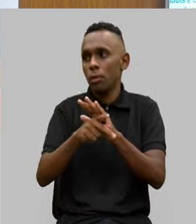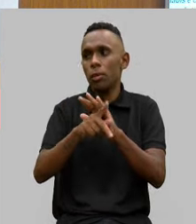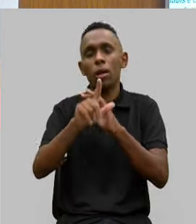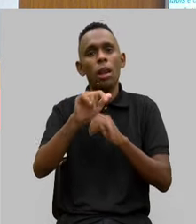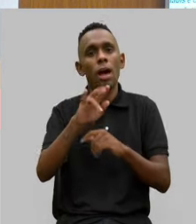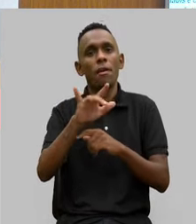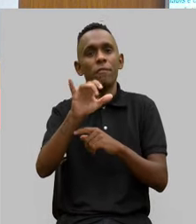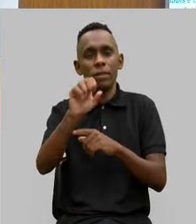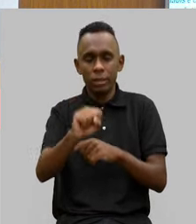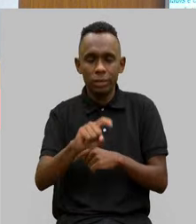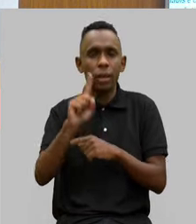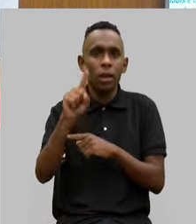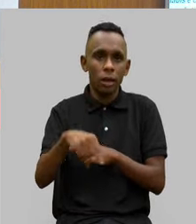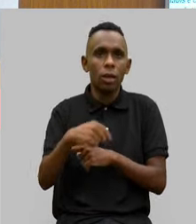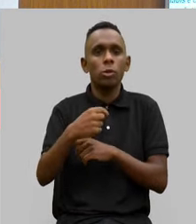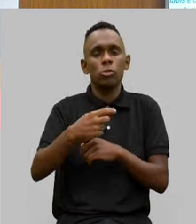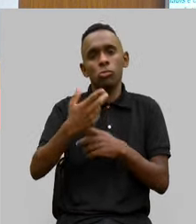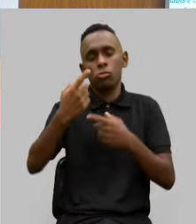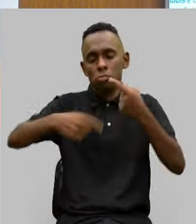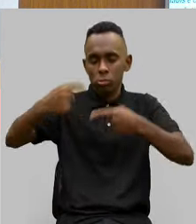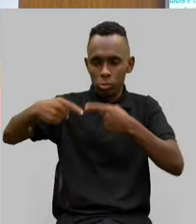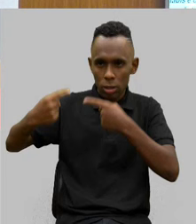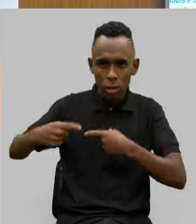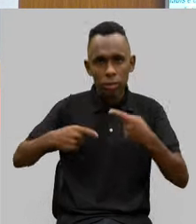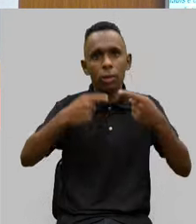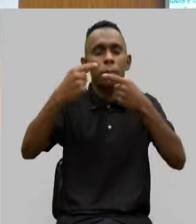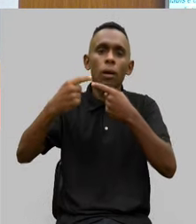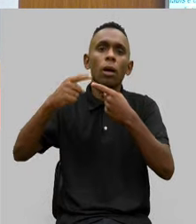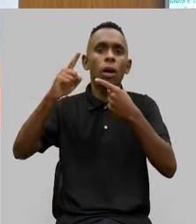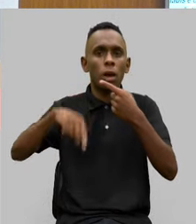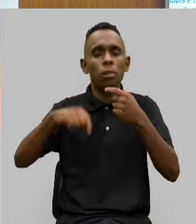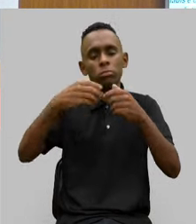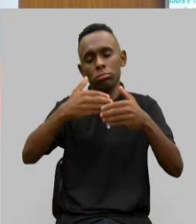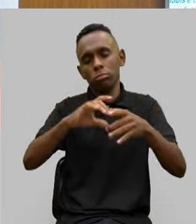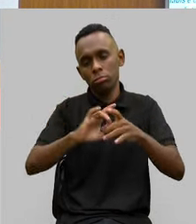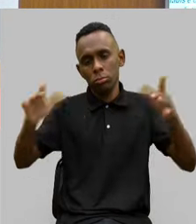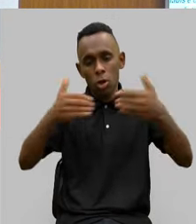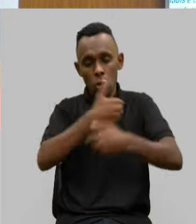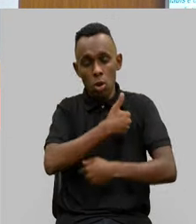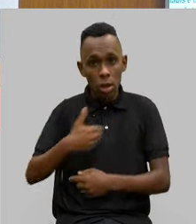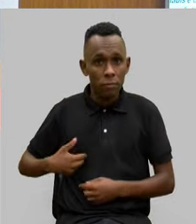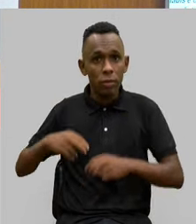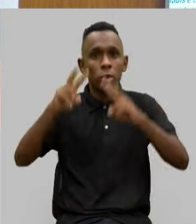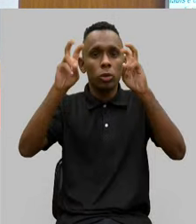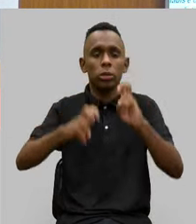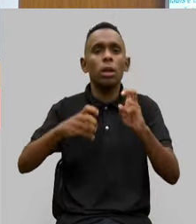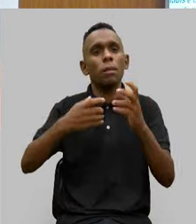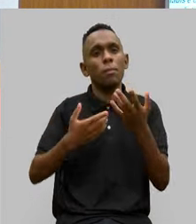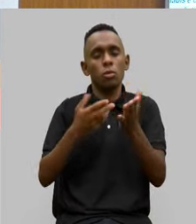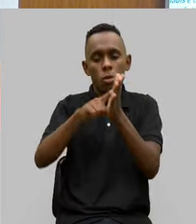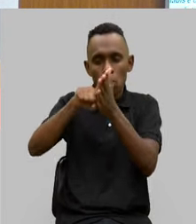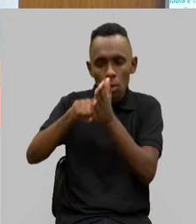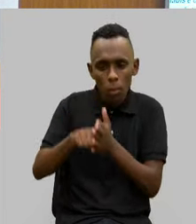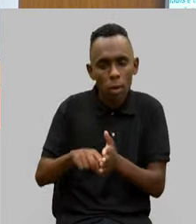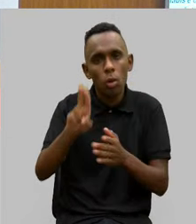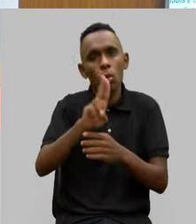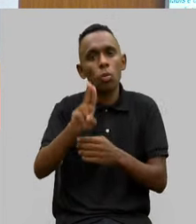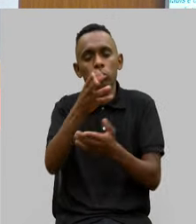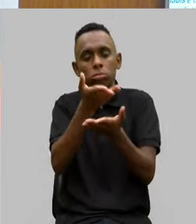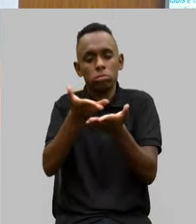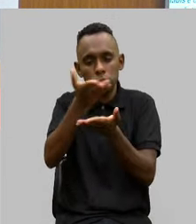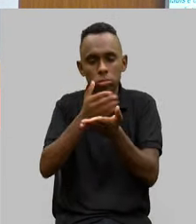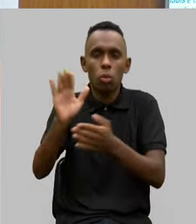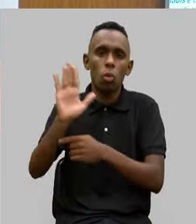aqui na segunda mesa dos nossos debates desse debate público sobre as evidências sobre o uso terapêutico da